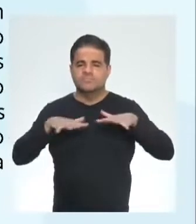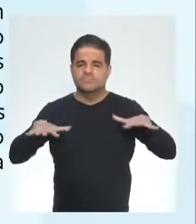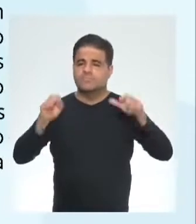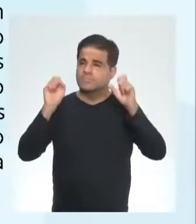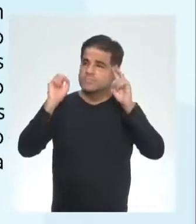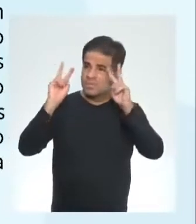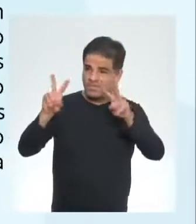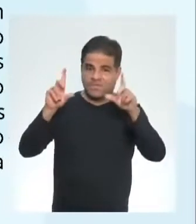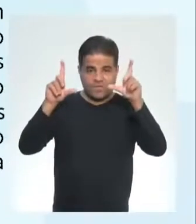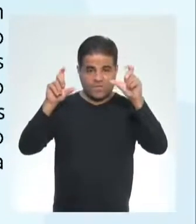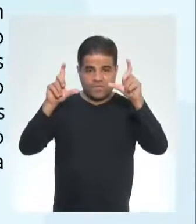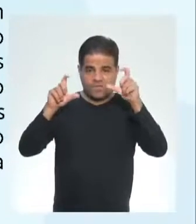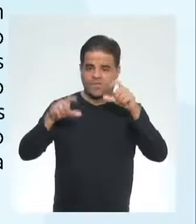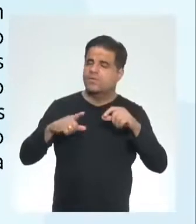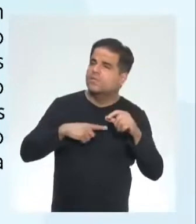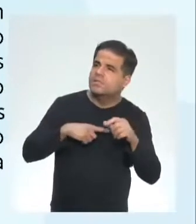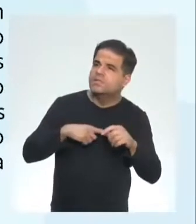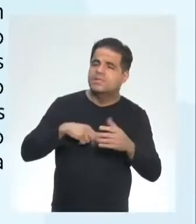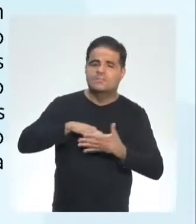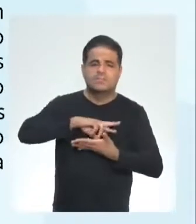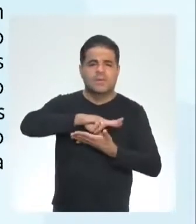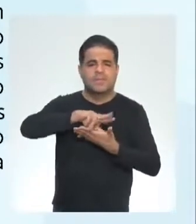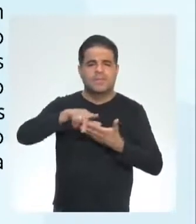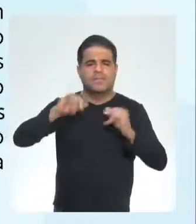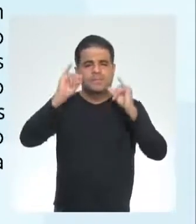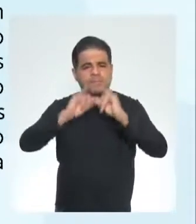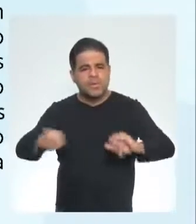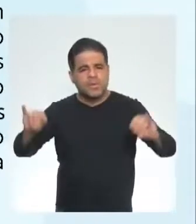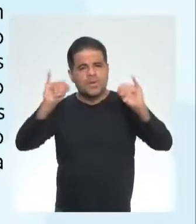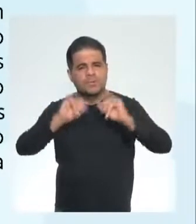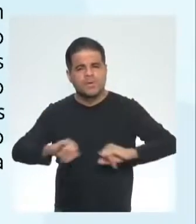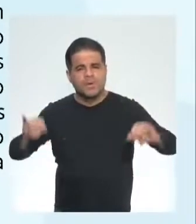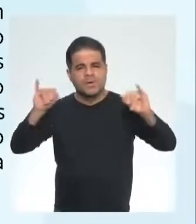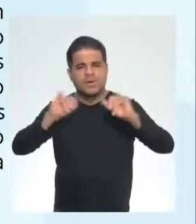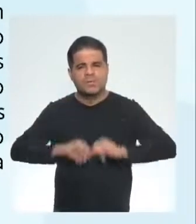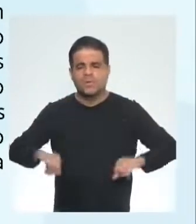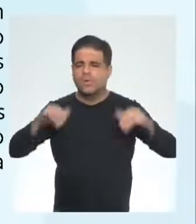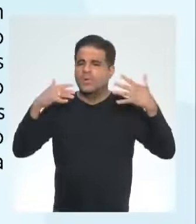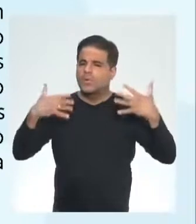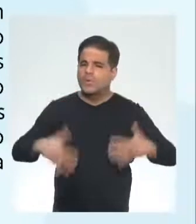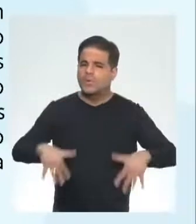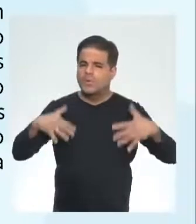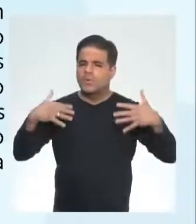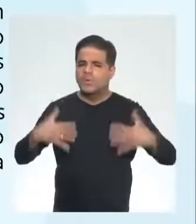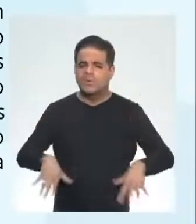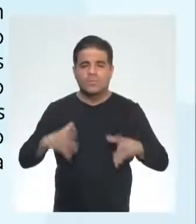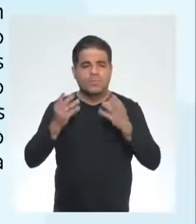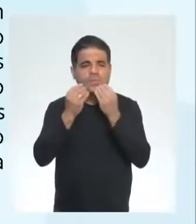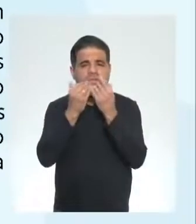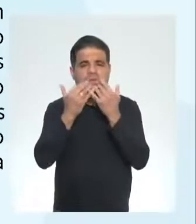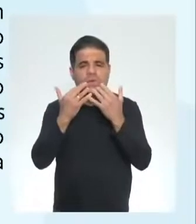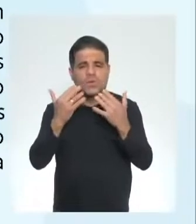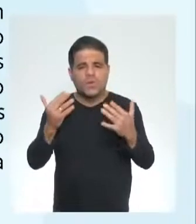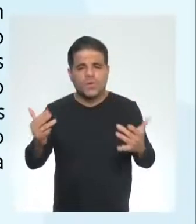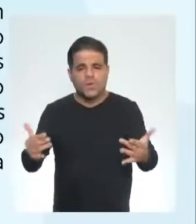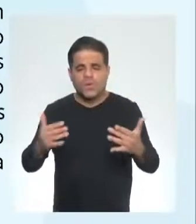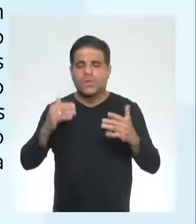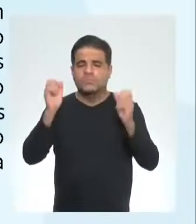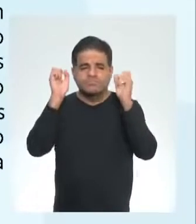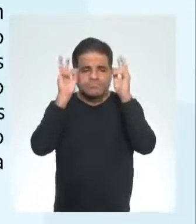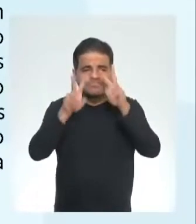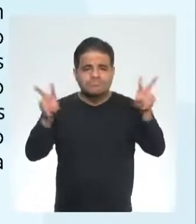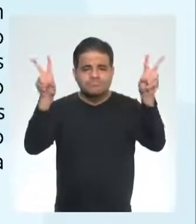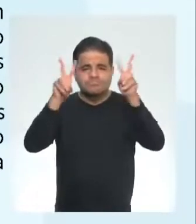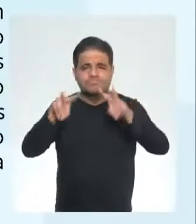vê uma foto dessa, onde você tem uma série de propagandas, né, com muitas cores e vários elementos visuais,